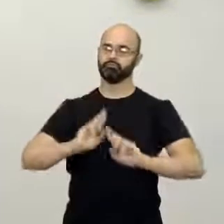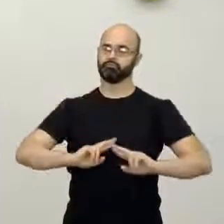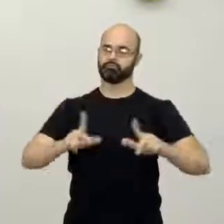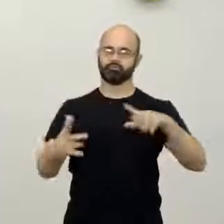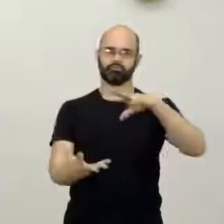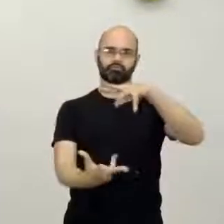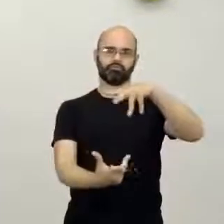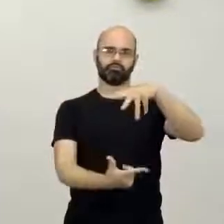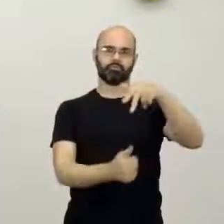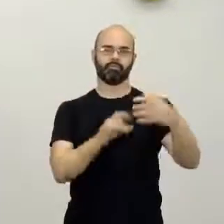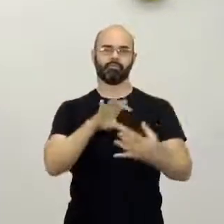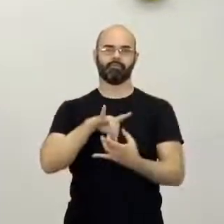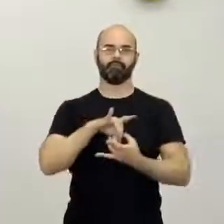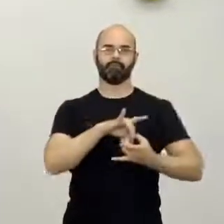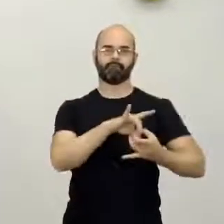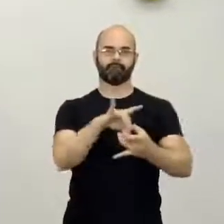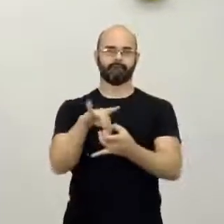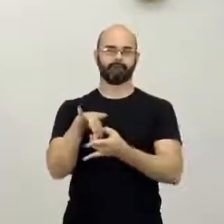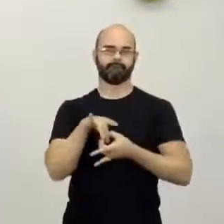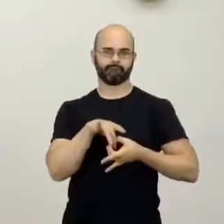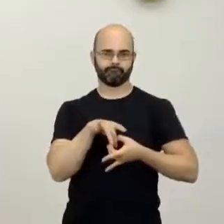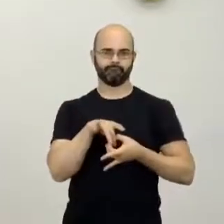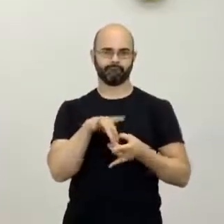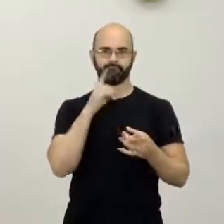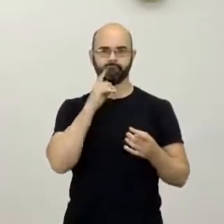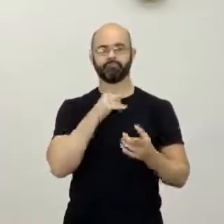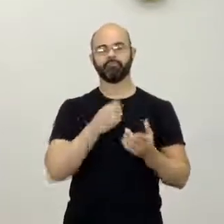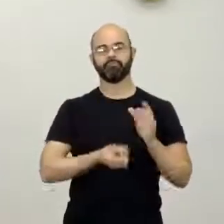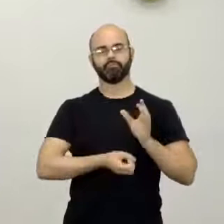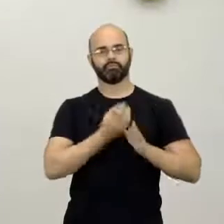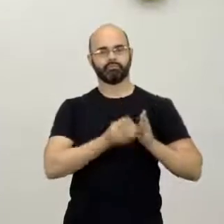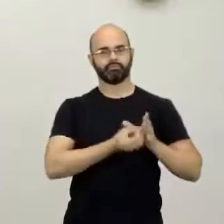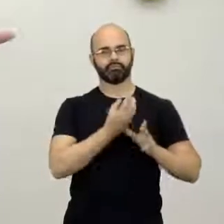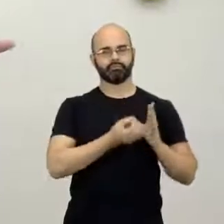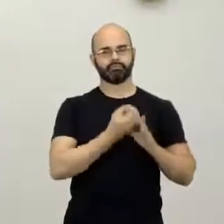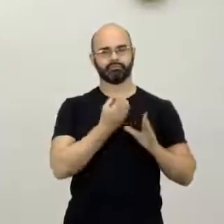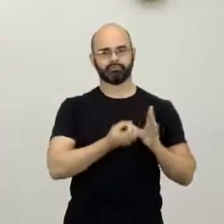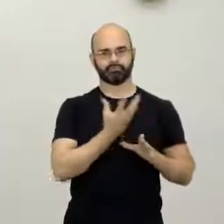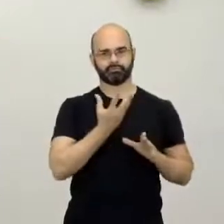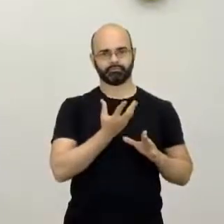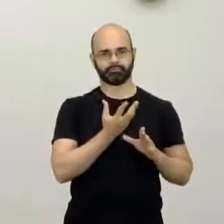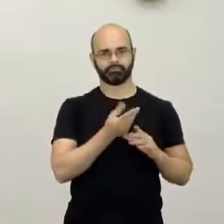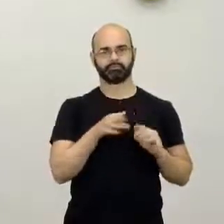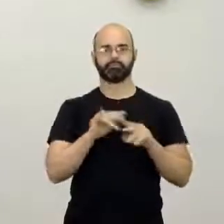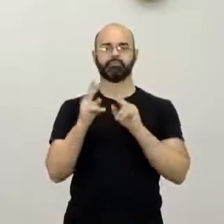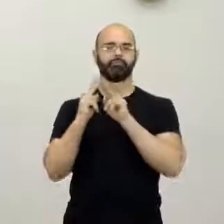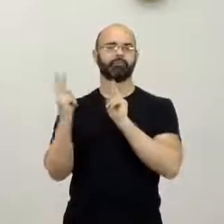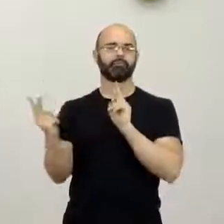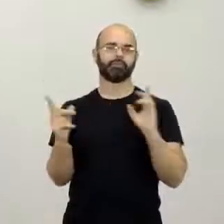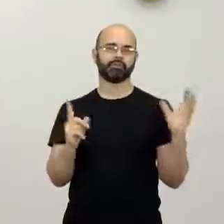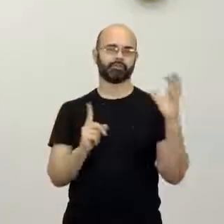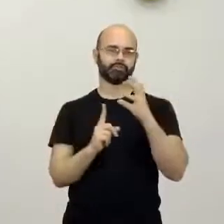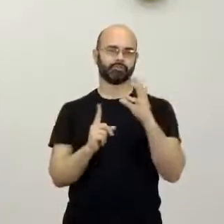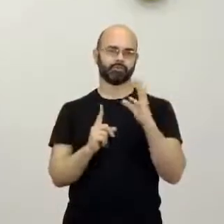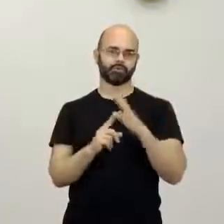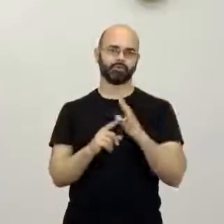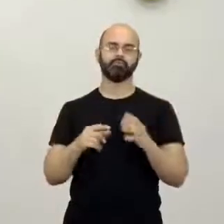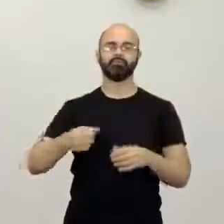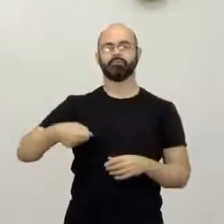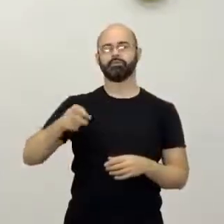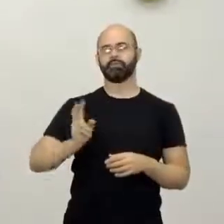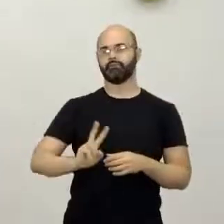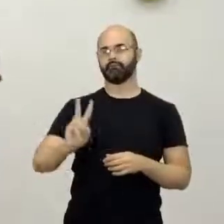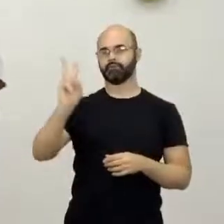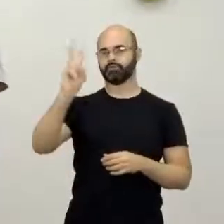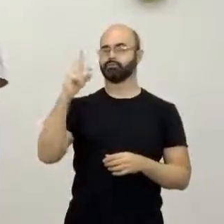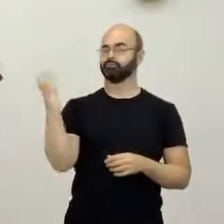global, né, do processo econômico produtivo com o processo econômico virtual, tá certo? E as bolsas de valores, ela tem uma